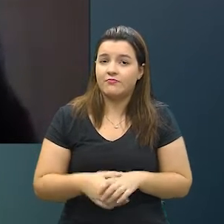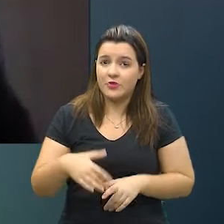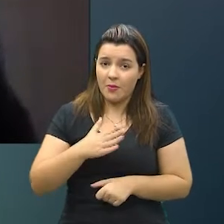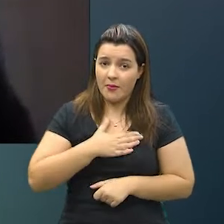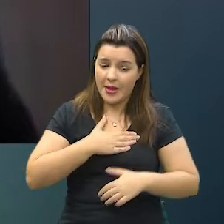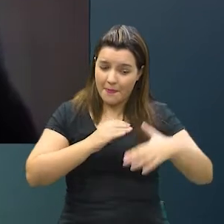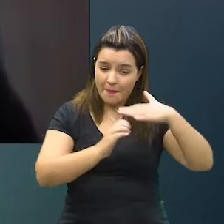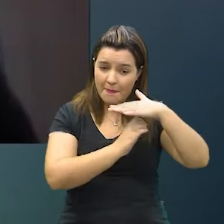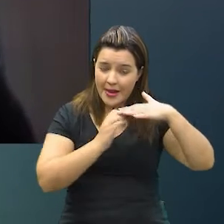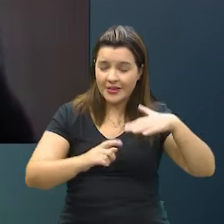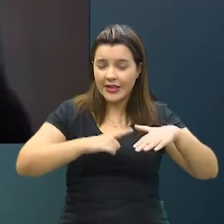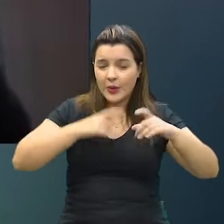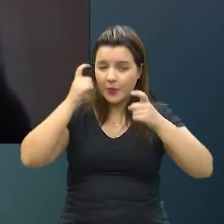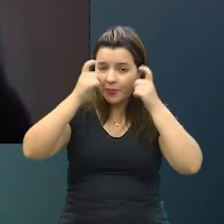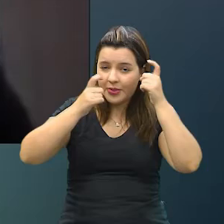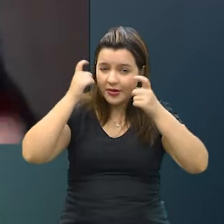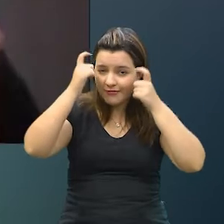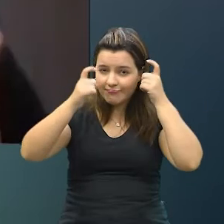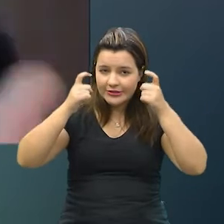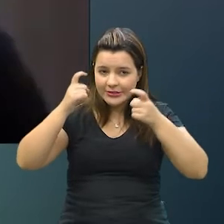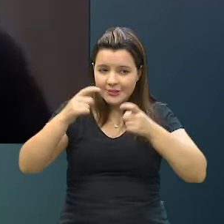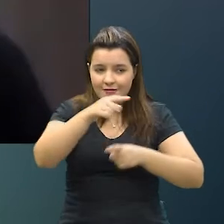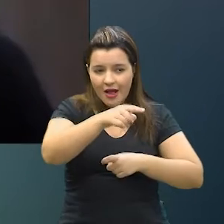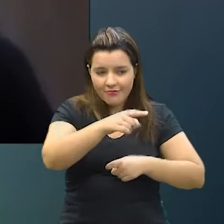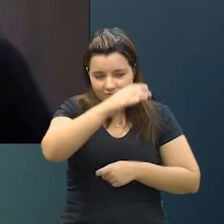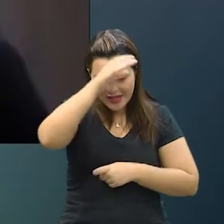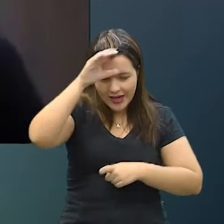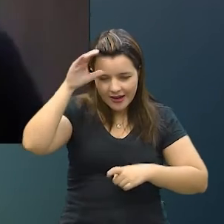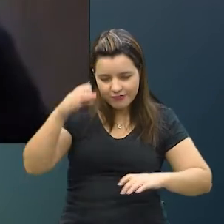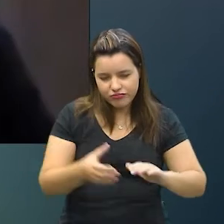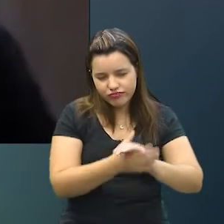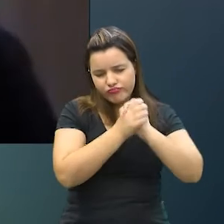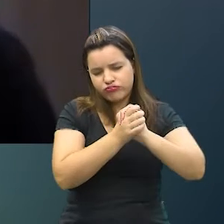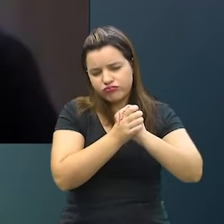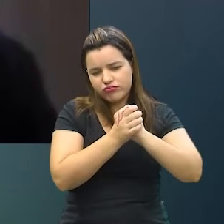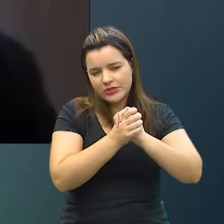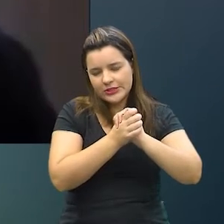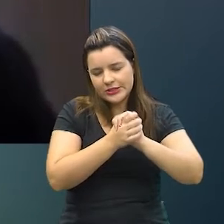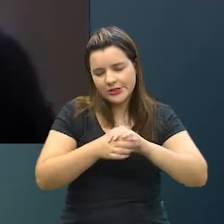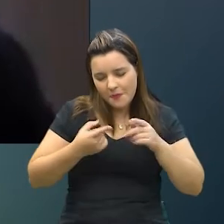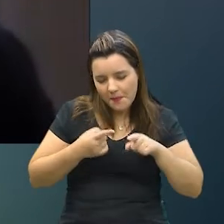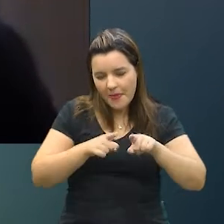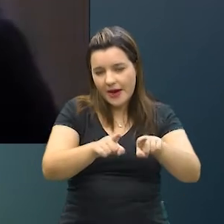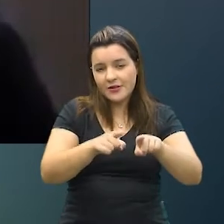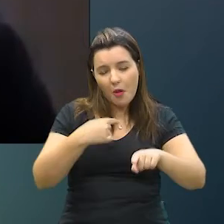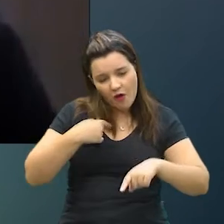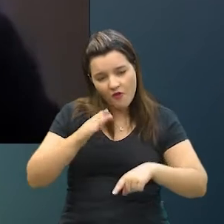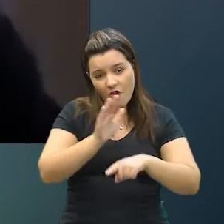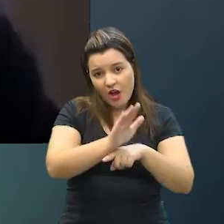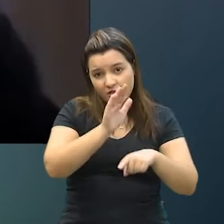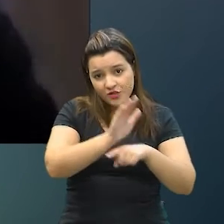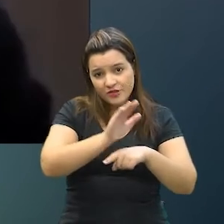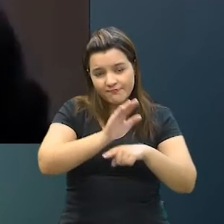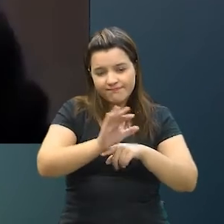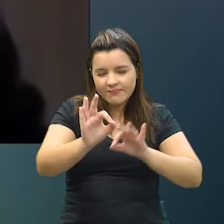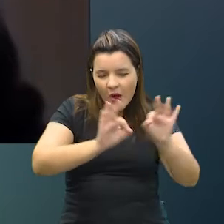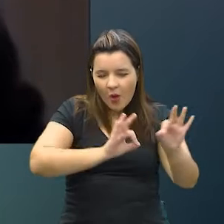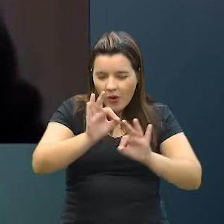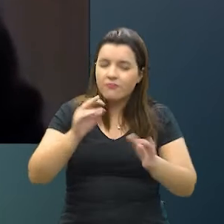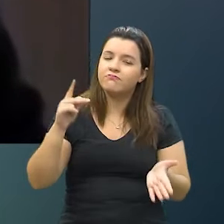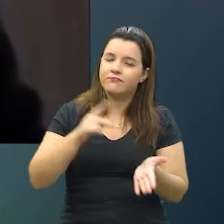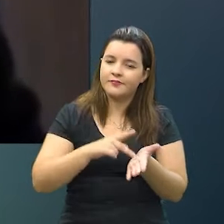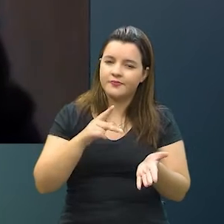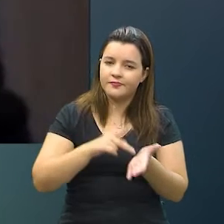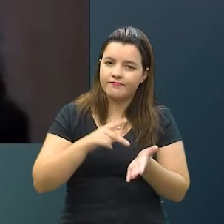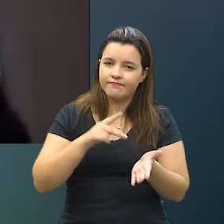Certus, uma preocupação em pegar esse cliente na mão, fazer uma parceria com ele e a gente juntos organizar essa